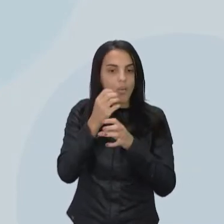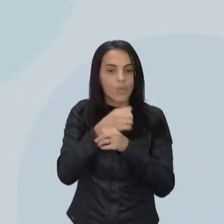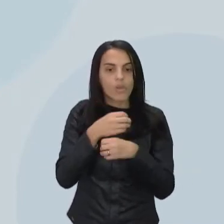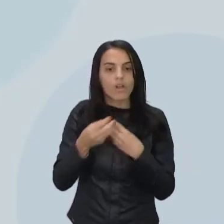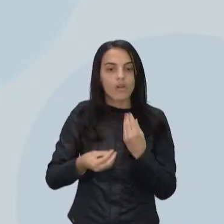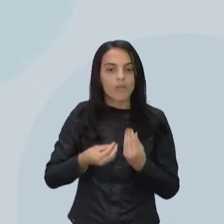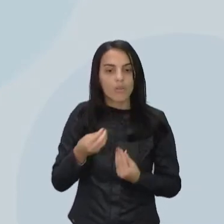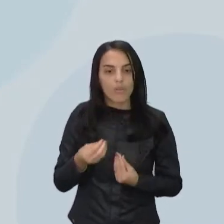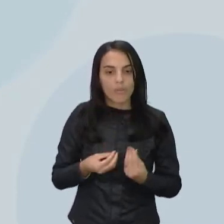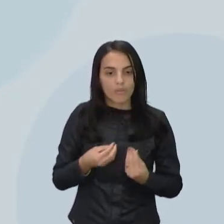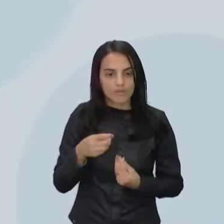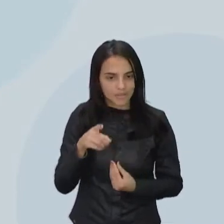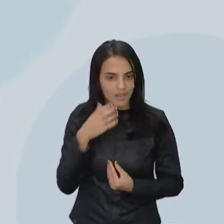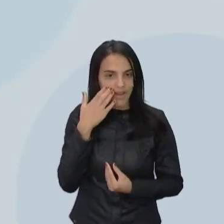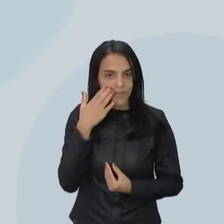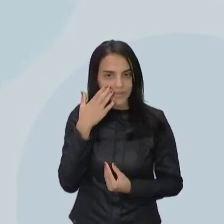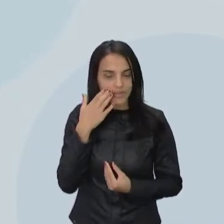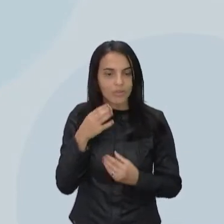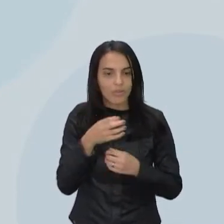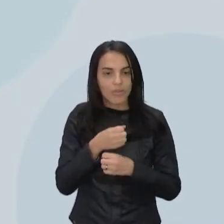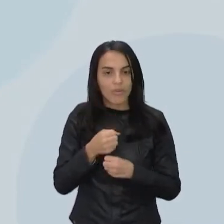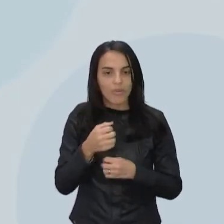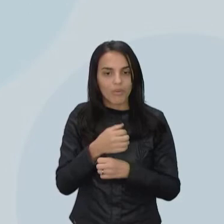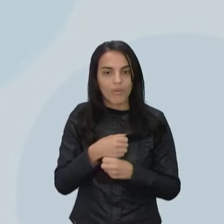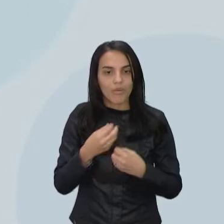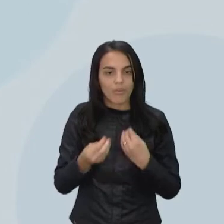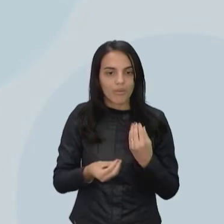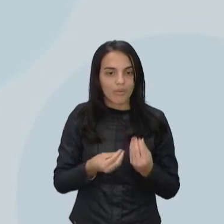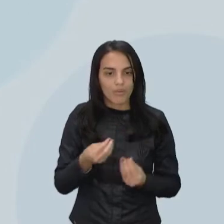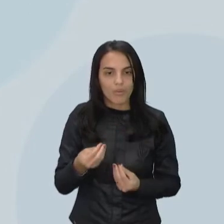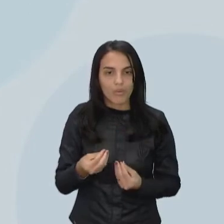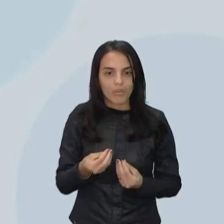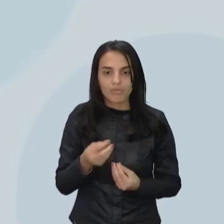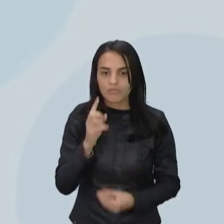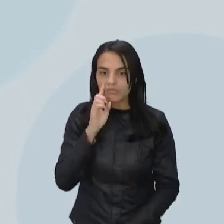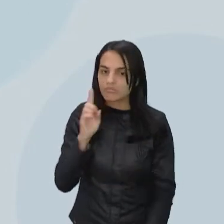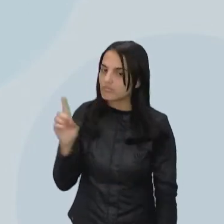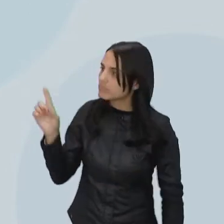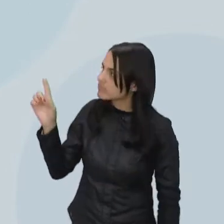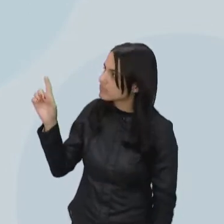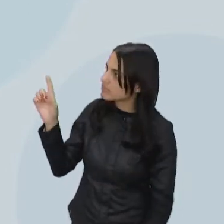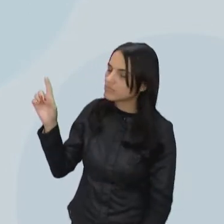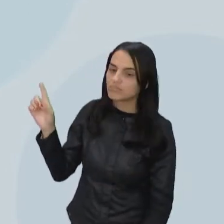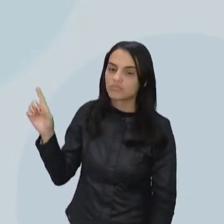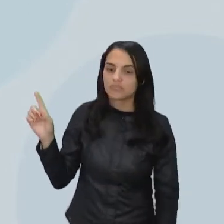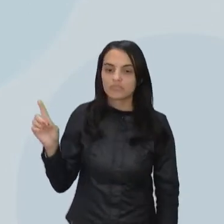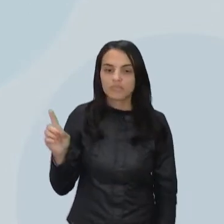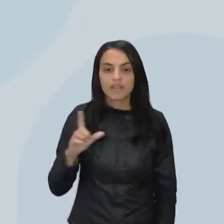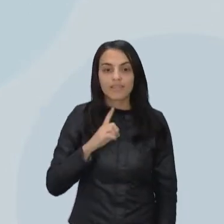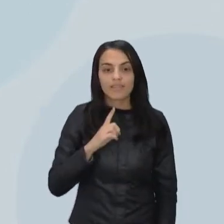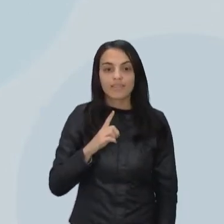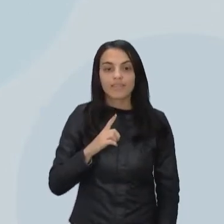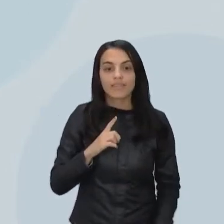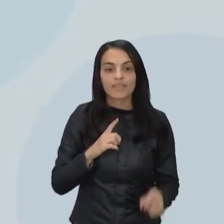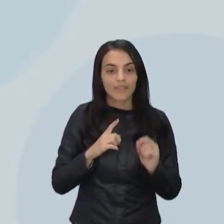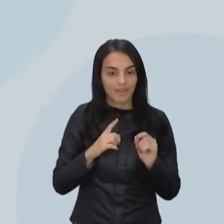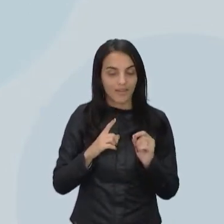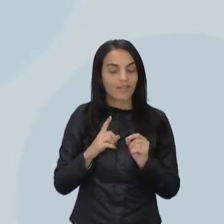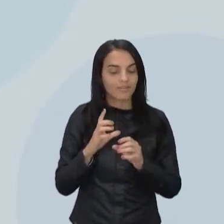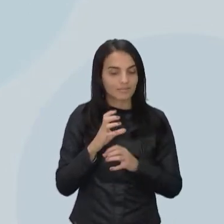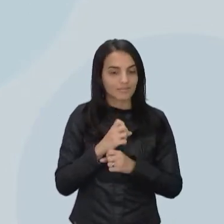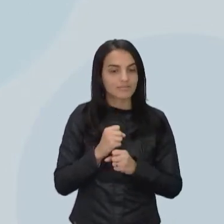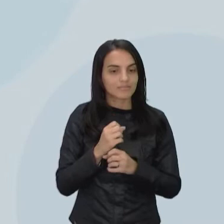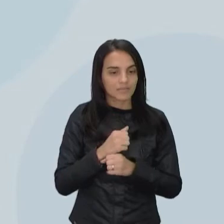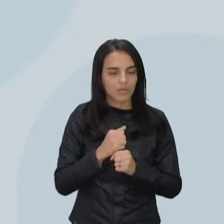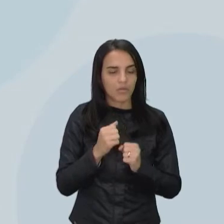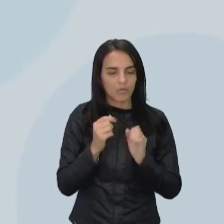essa área, né? Essa área do círculo que a gente vai fazer aí, ela tem uma formulinha, né? Eu vou